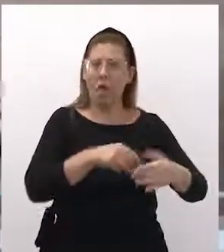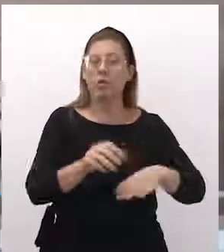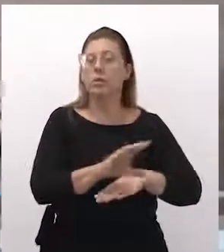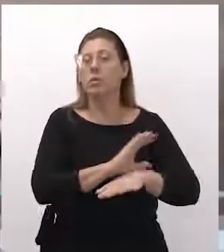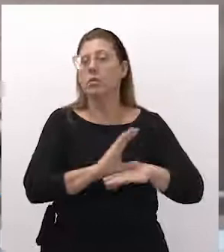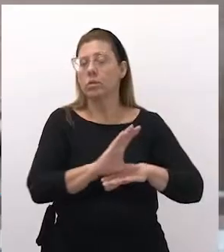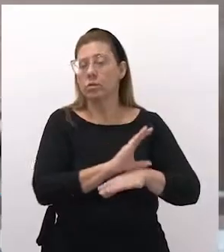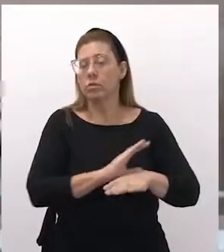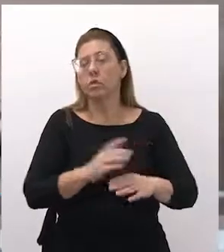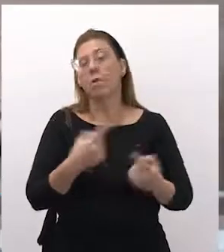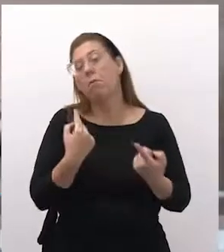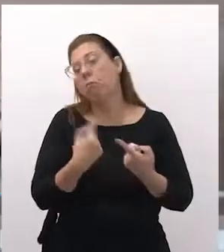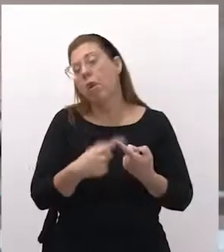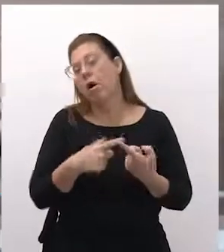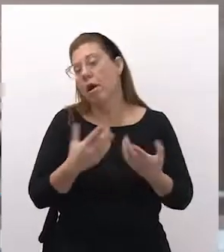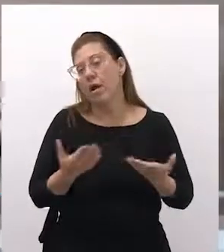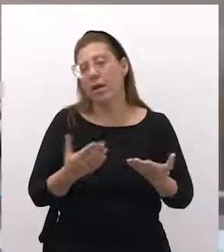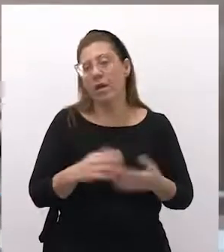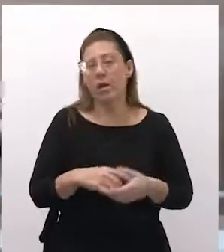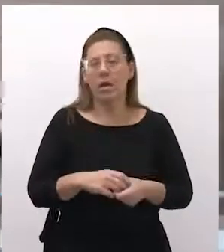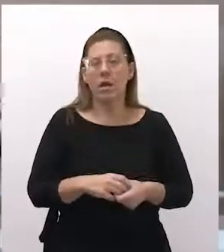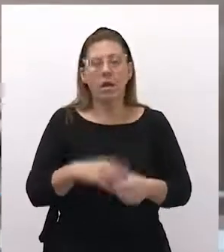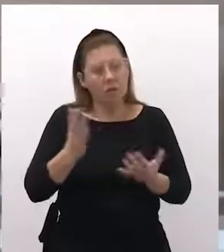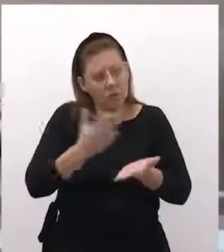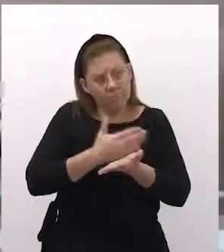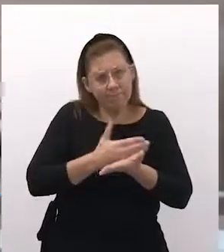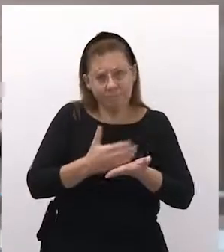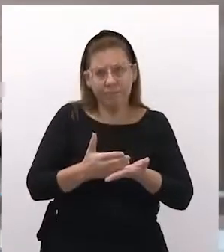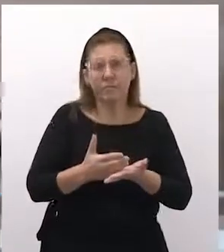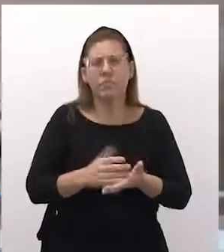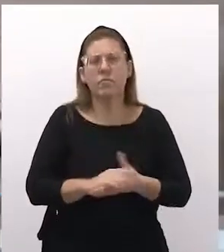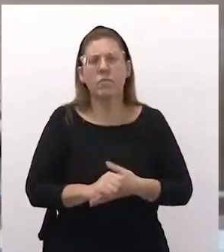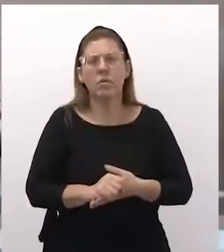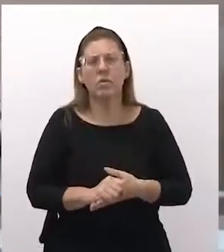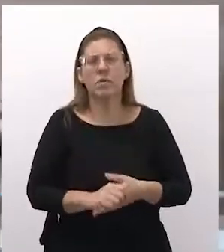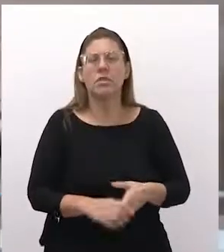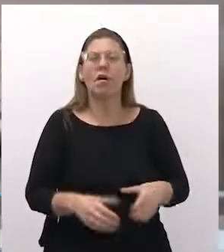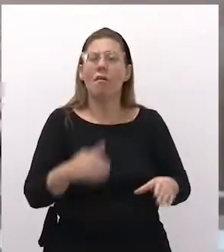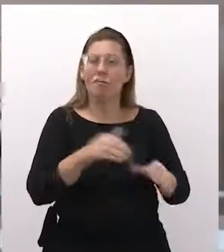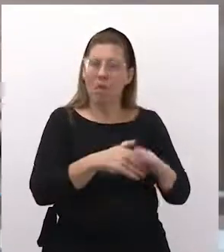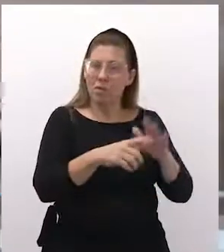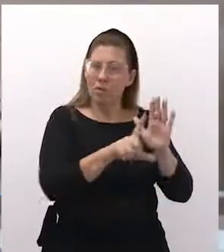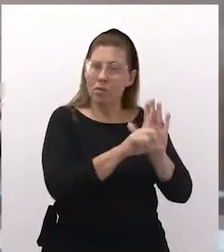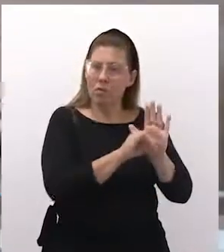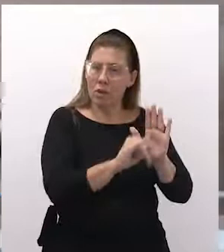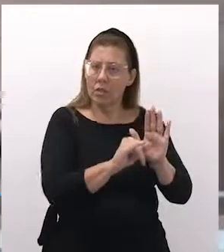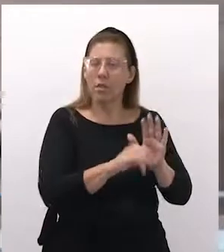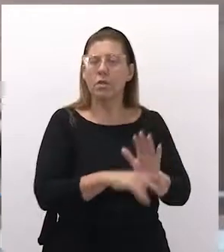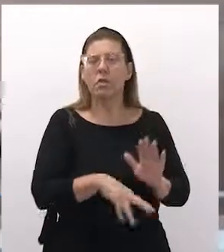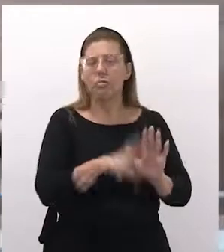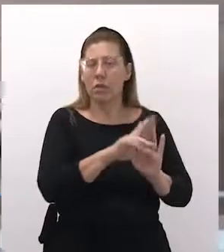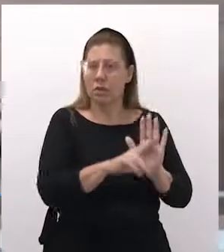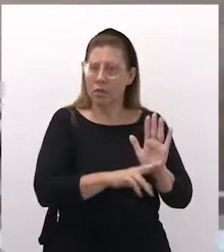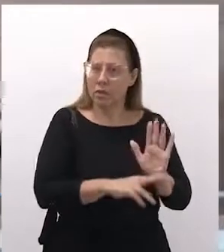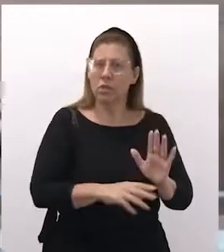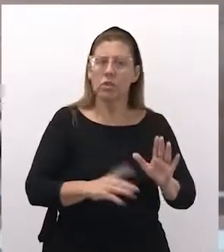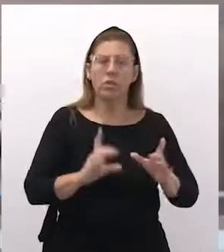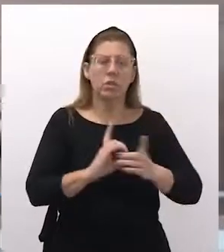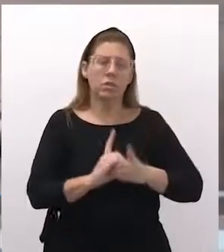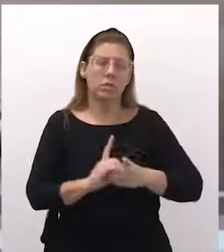Constituição, porque acho que é por onde a gente tem que começar, né? A gente vive nesse regime democrático iniciado